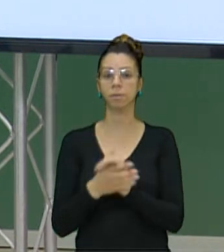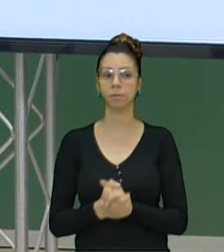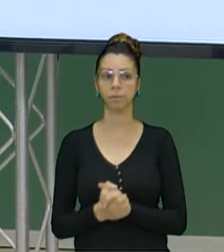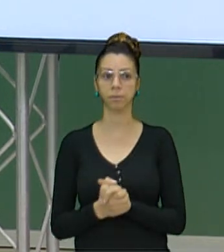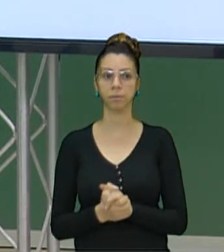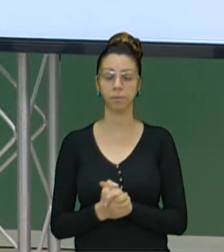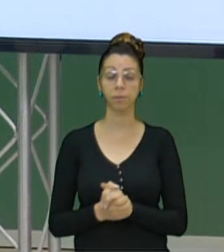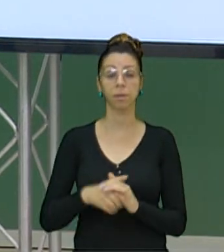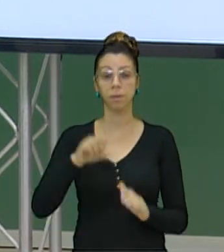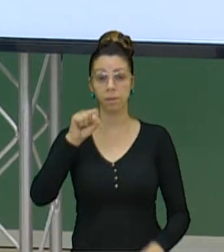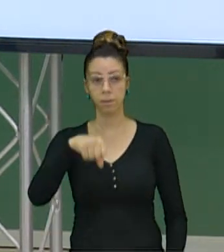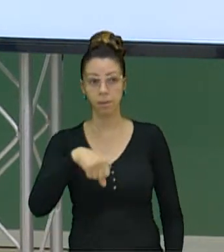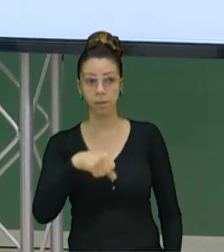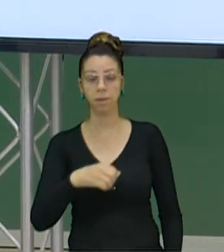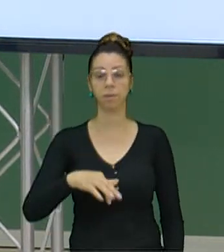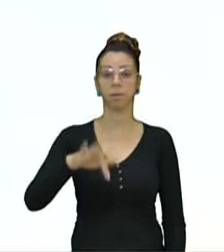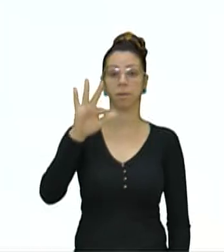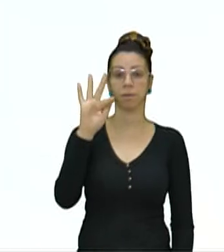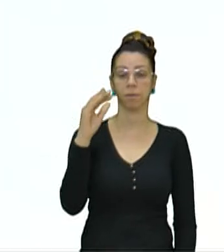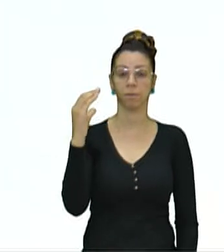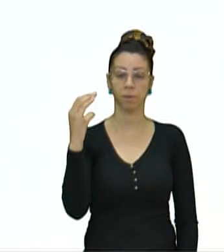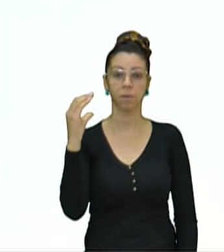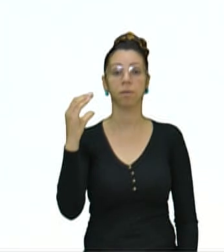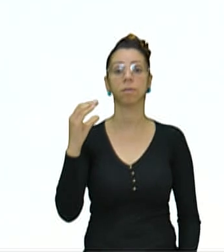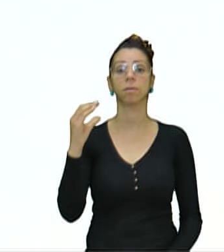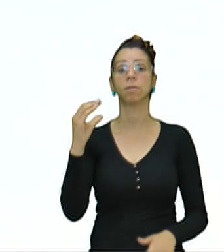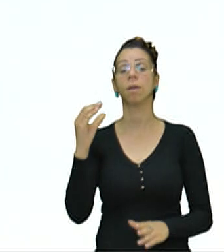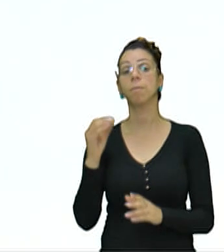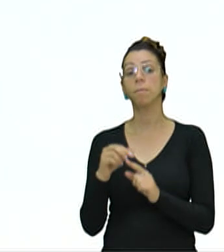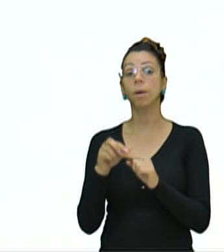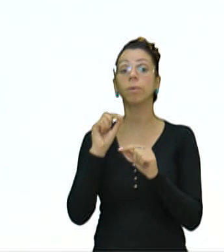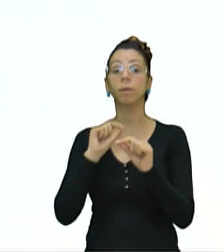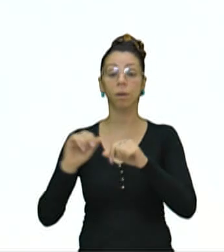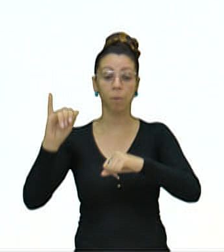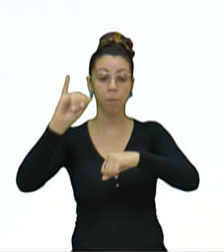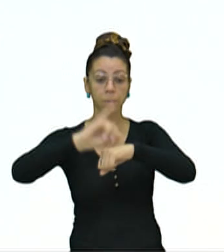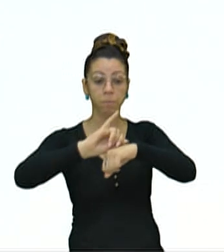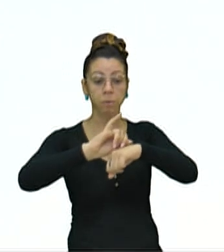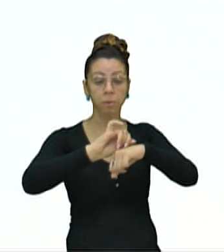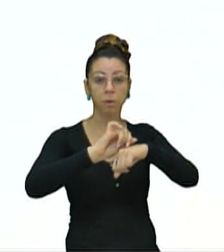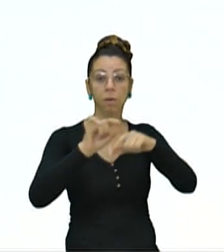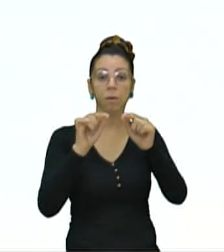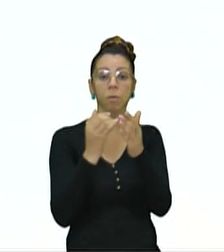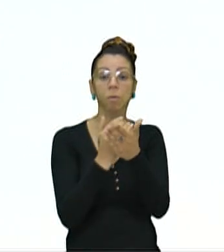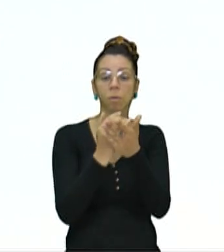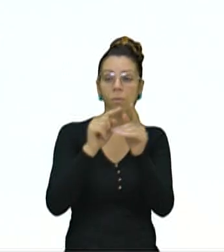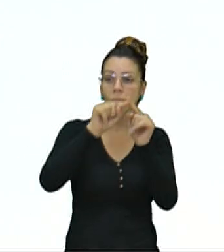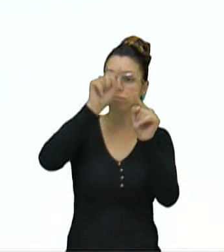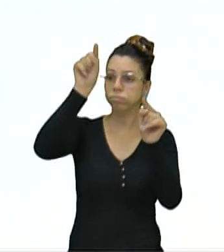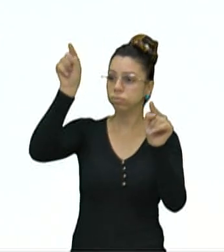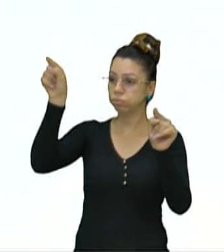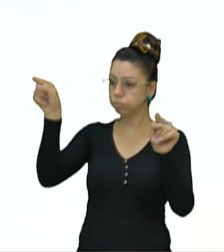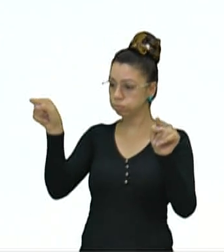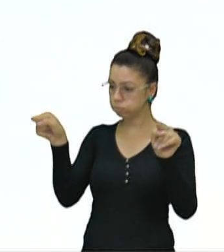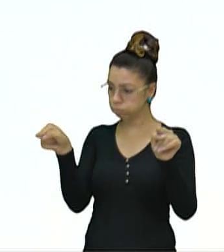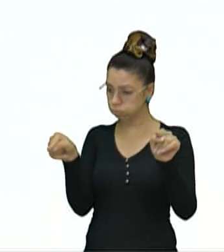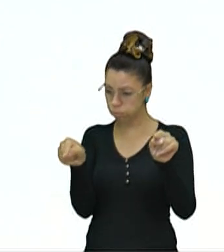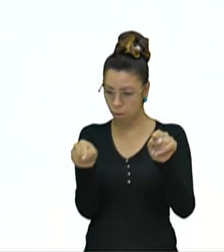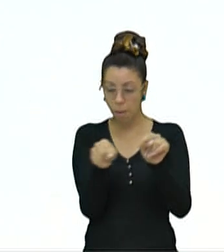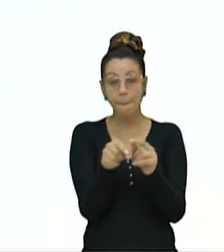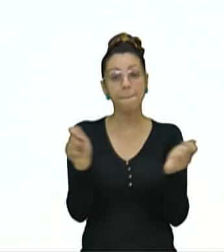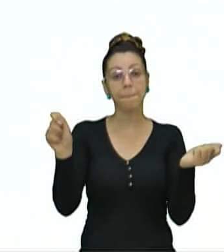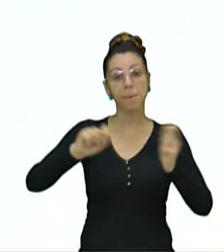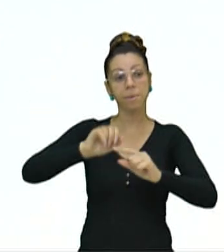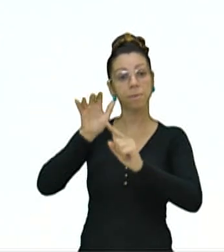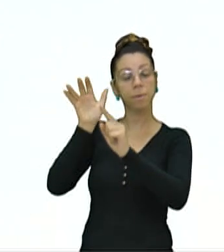estava errada. Força centrípeta. Para que um objeto faça uma trajetória circular, é necessário uma força na direção e no